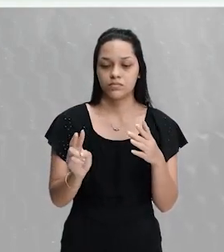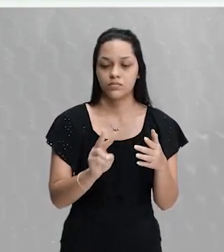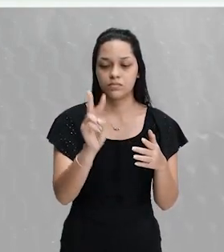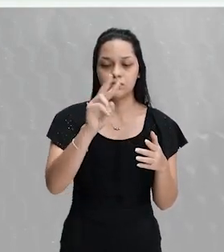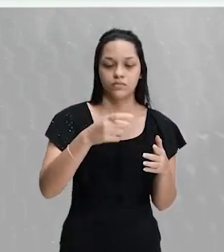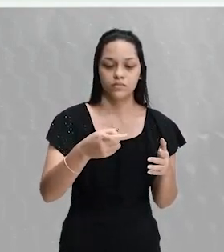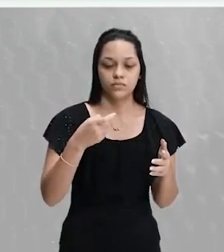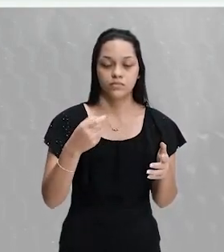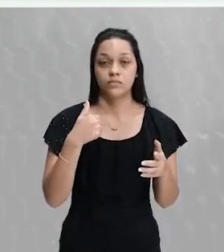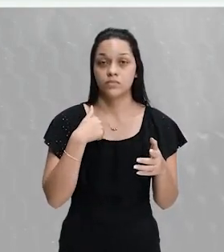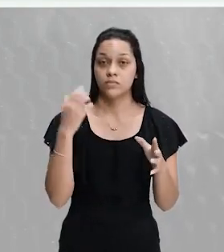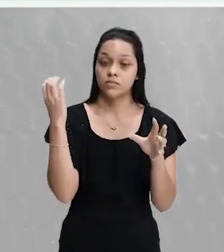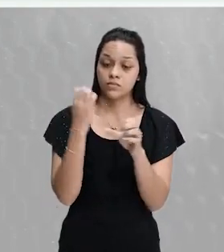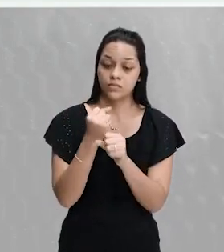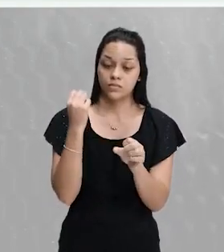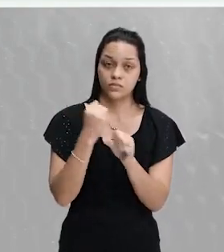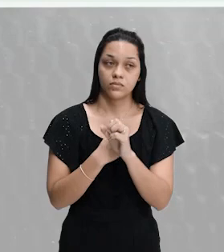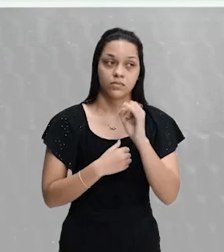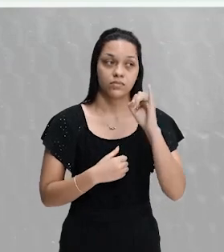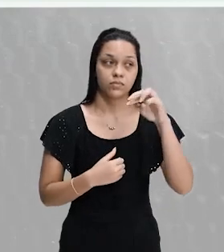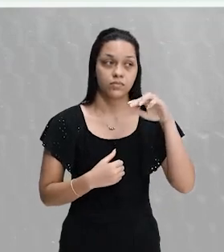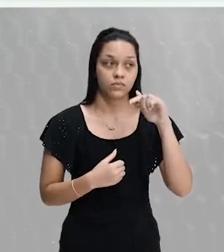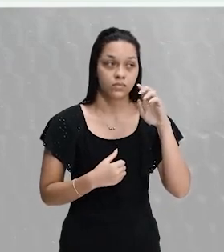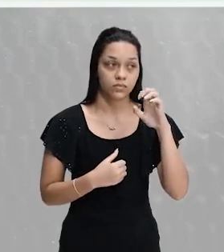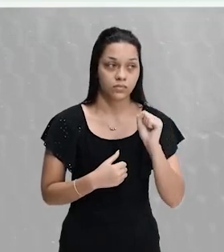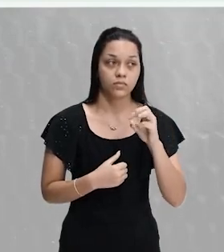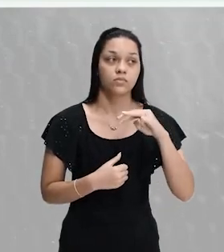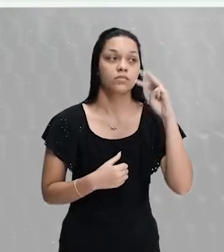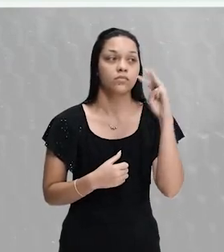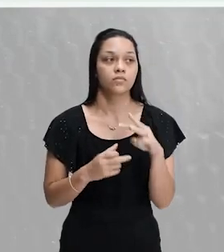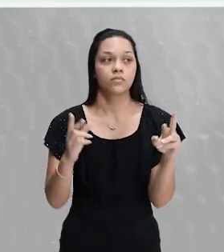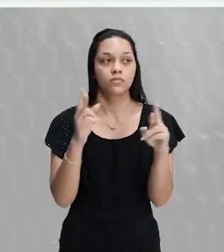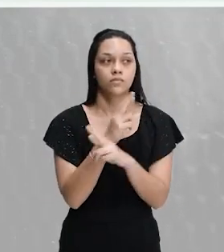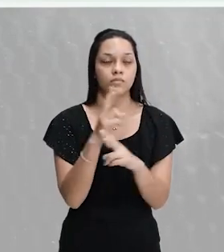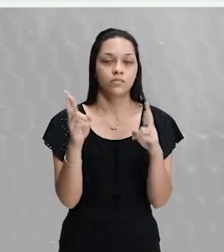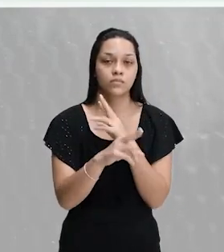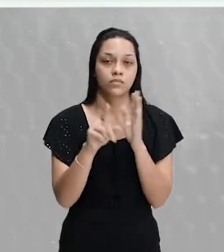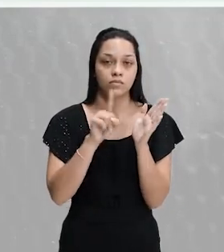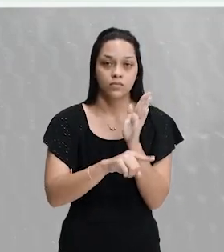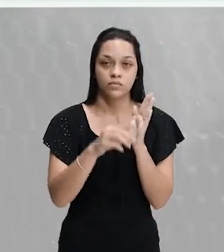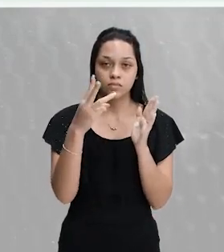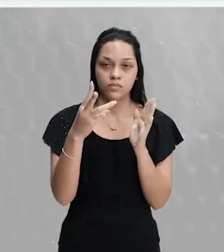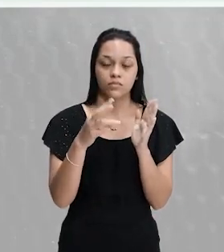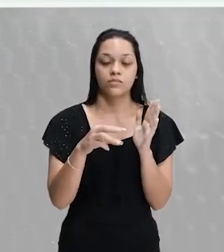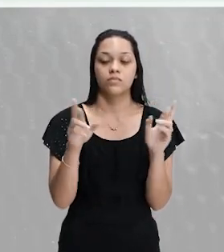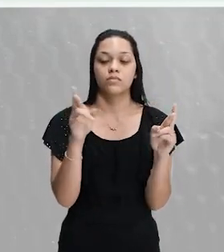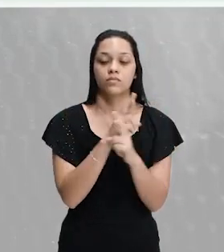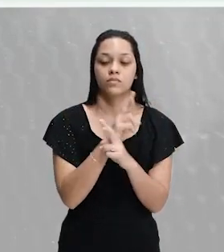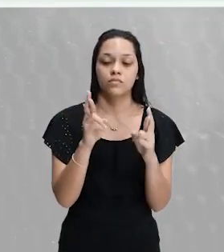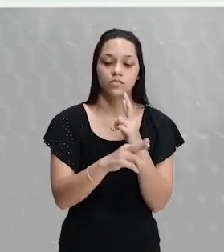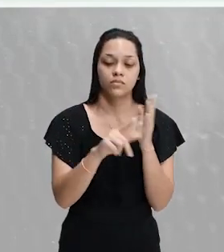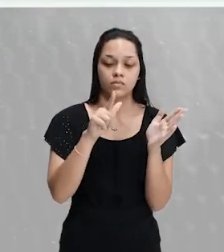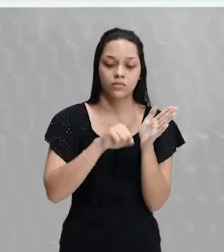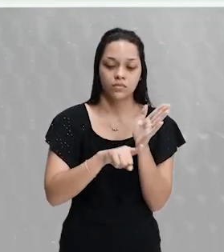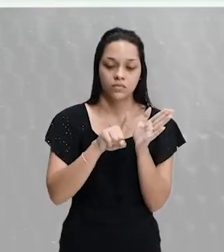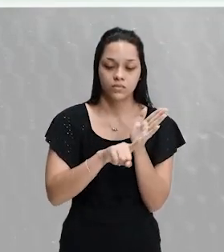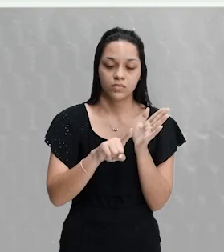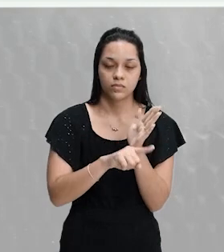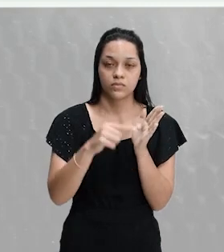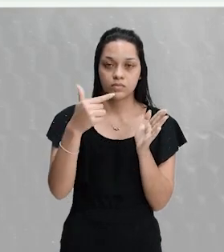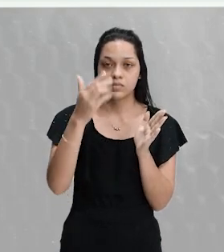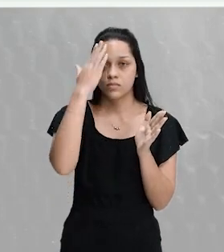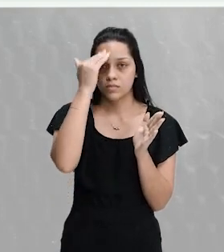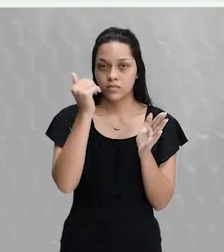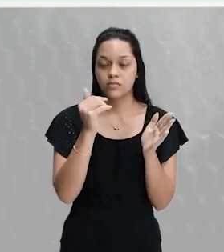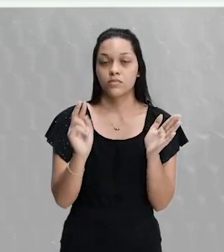Né? Agora eu vou calcular suas imagens. Saber quem está associado com menos 3, quem está associado com menos 2. Você sabe que